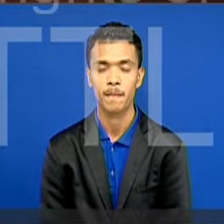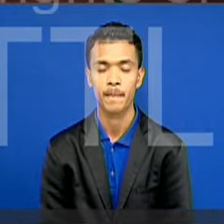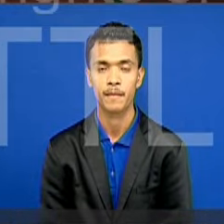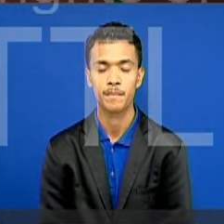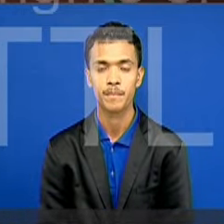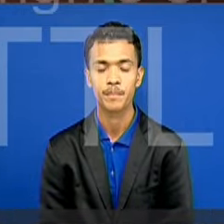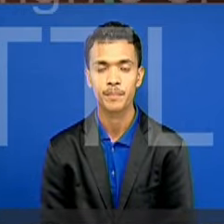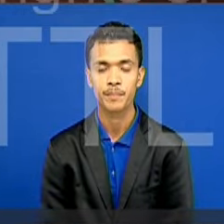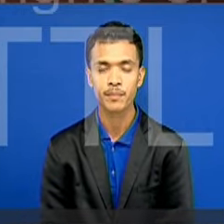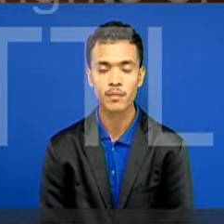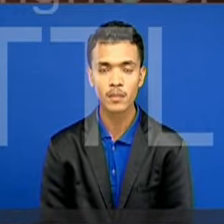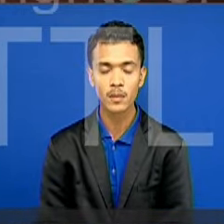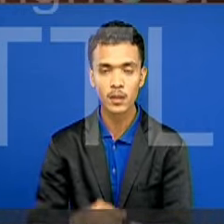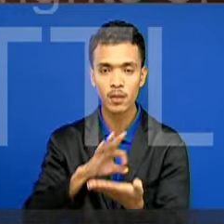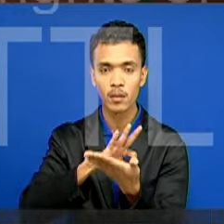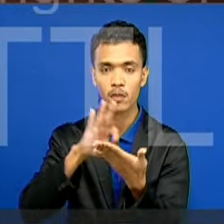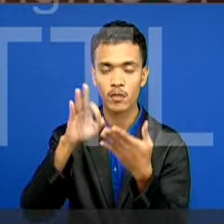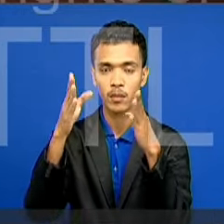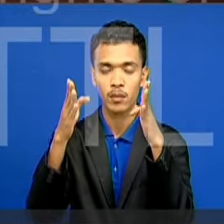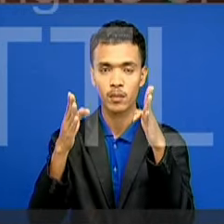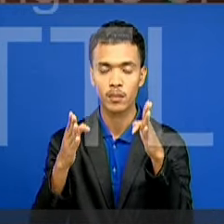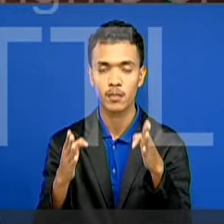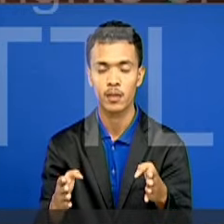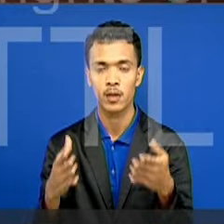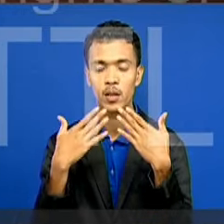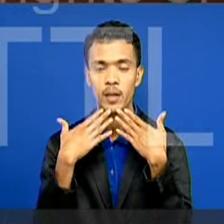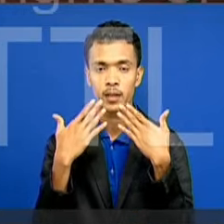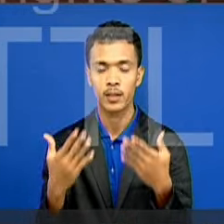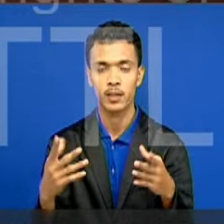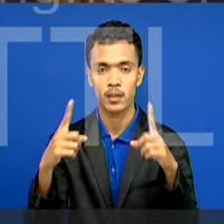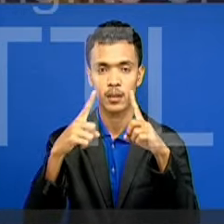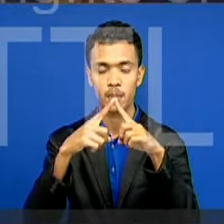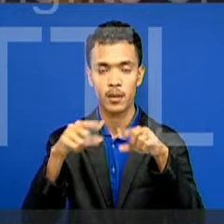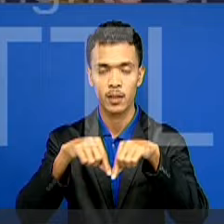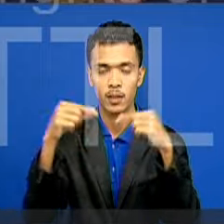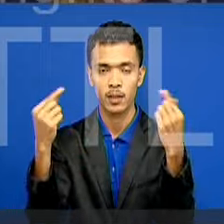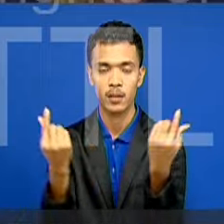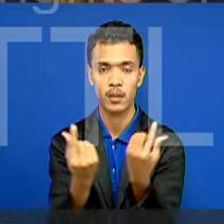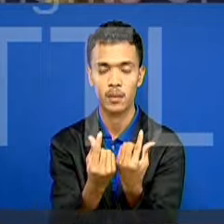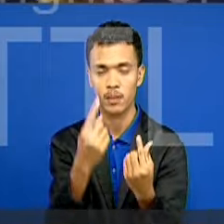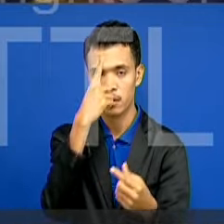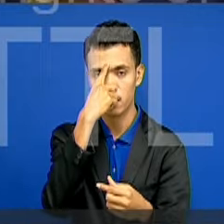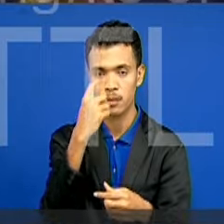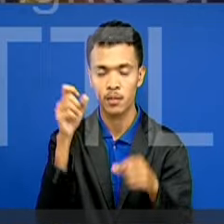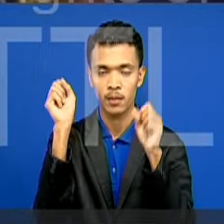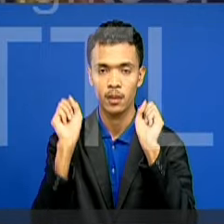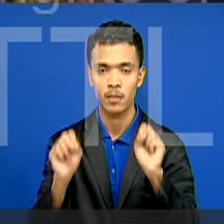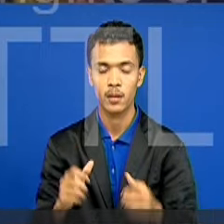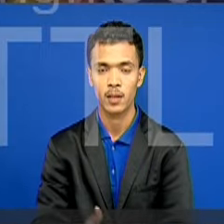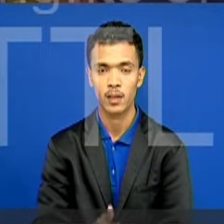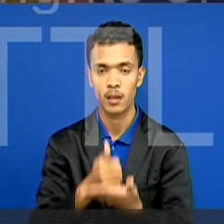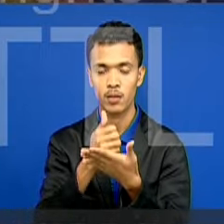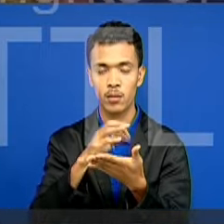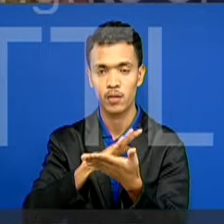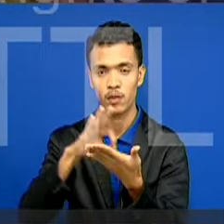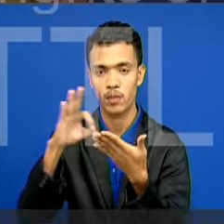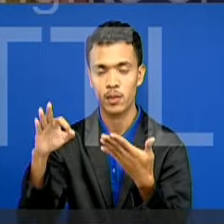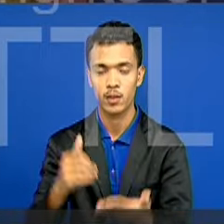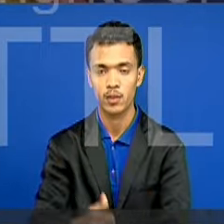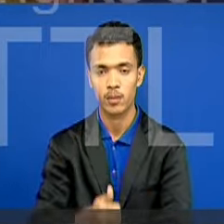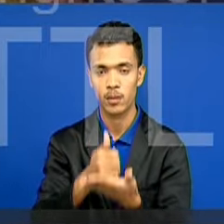quantidade. Formando, Natália falo agradece ba equipa Anaprofico, tamba bele facilita formação, hori